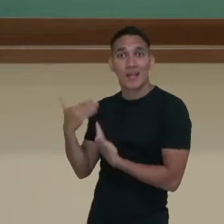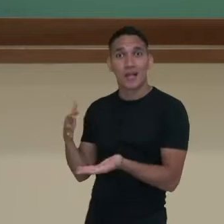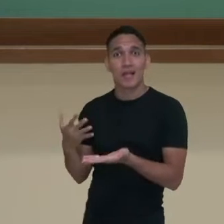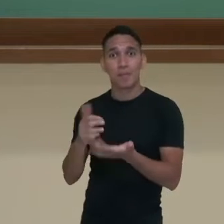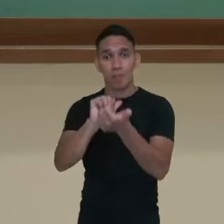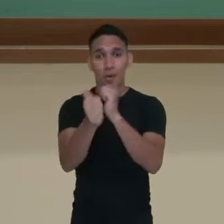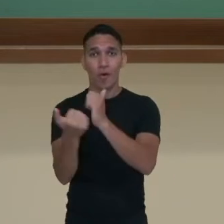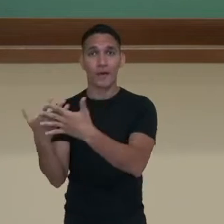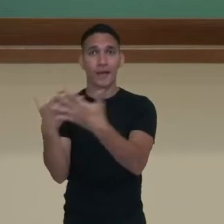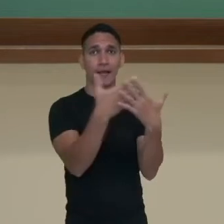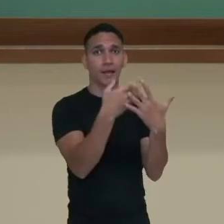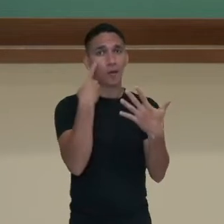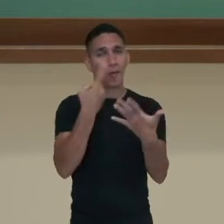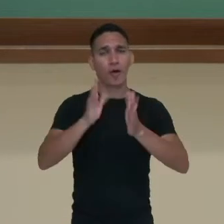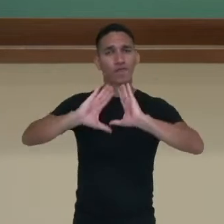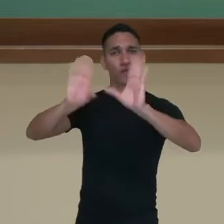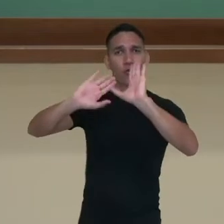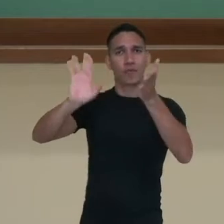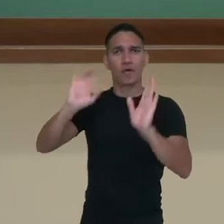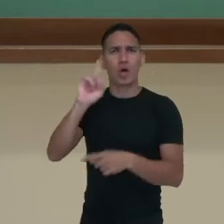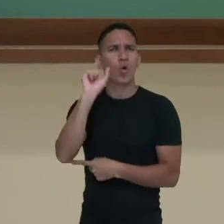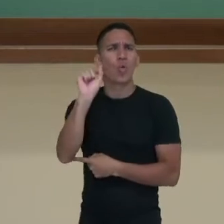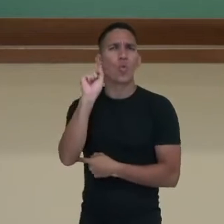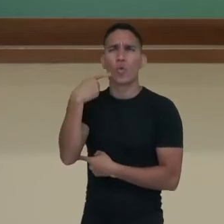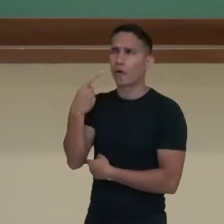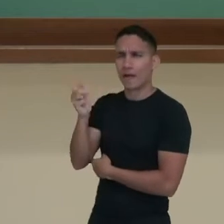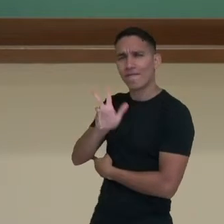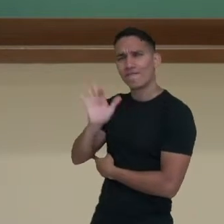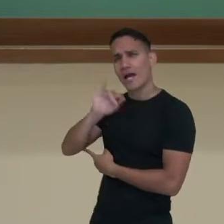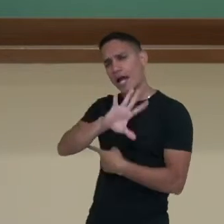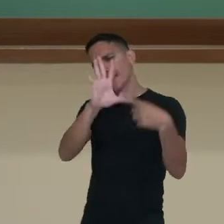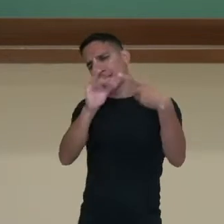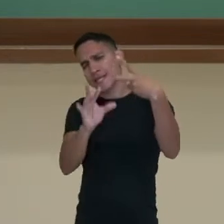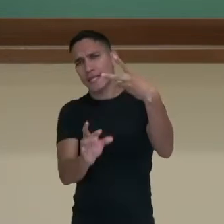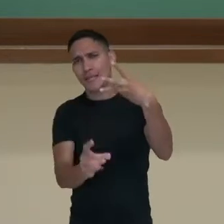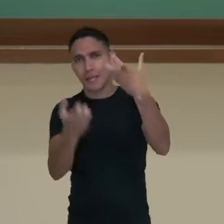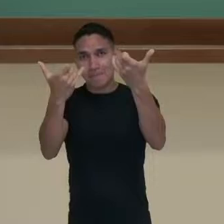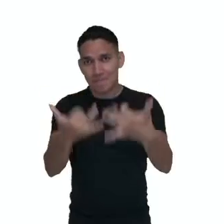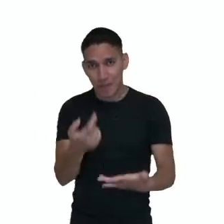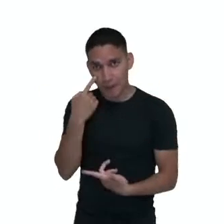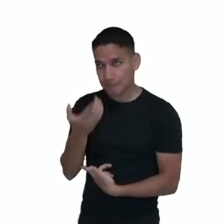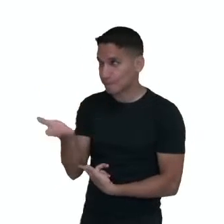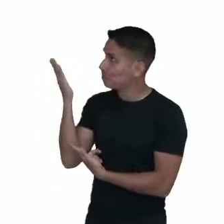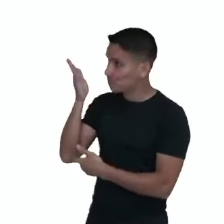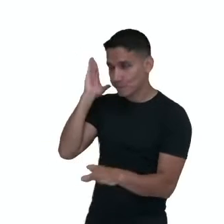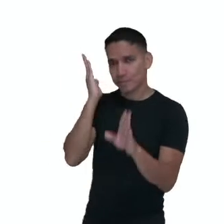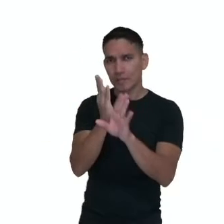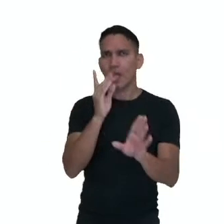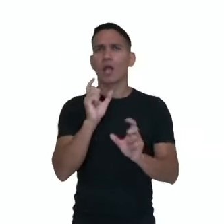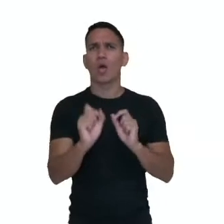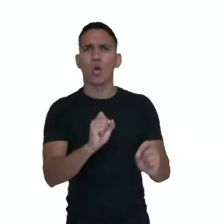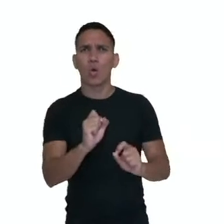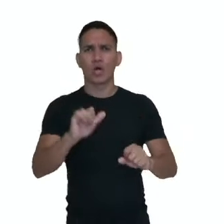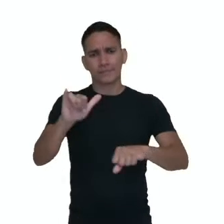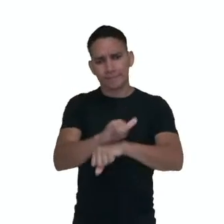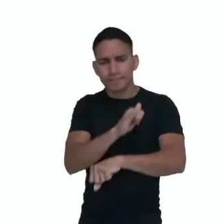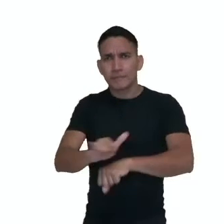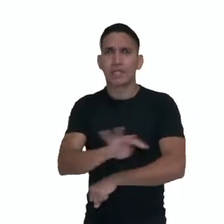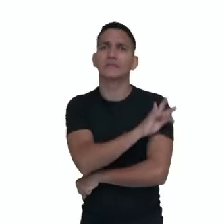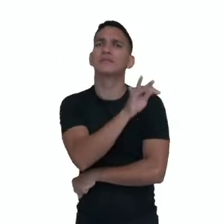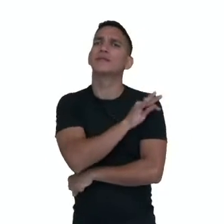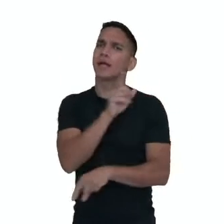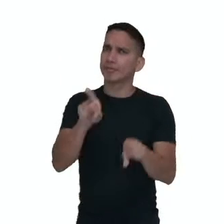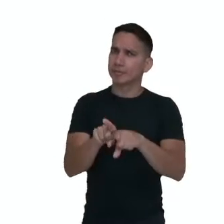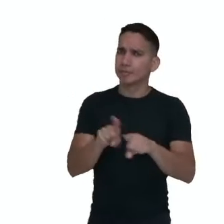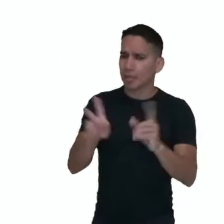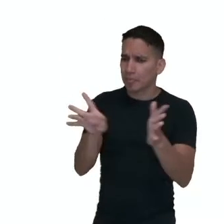de rede, o voleibol. O que nós iremos ver então na aula de hoje? Identificar os fundamentos técnicos e táticos